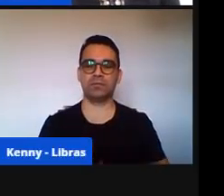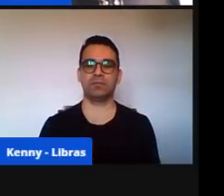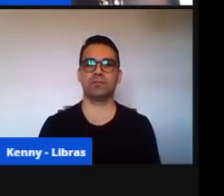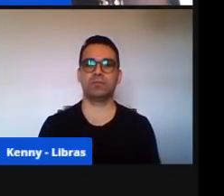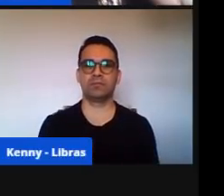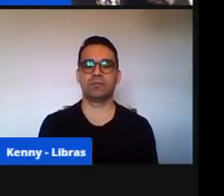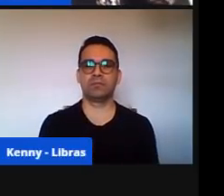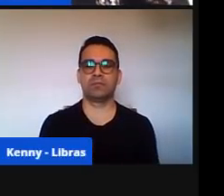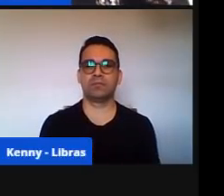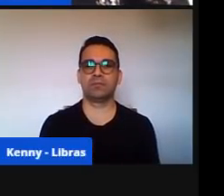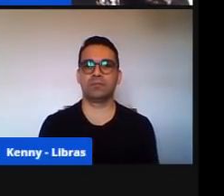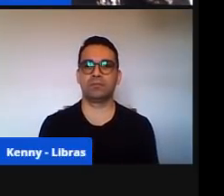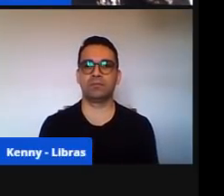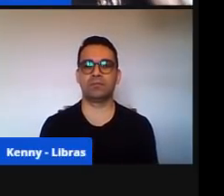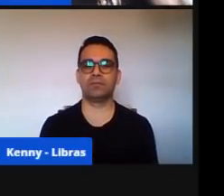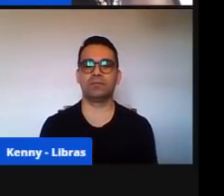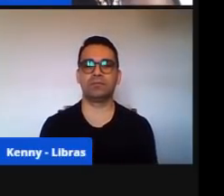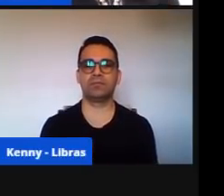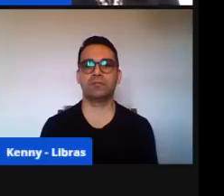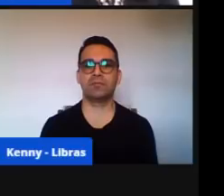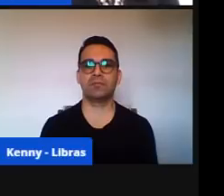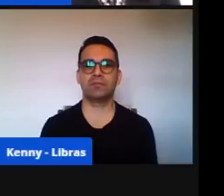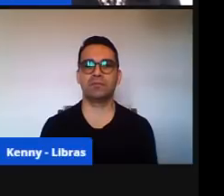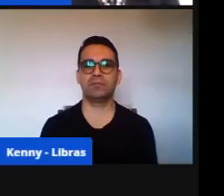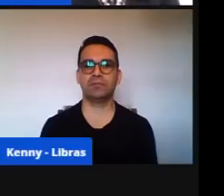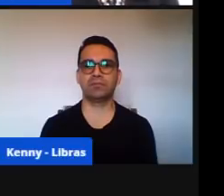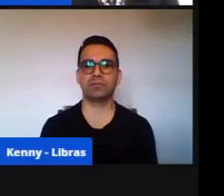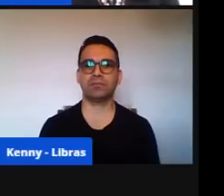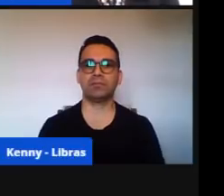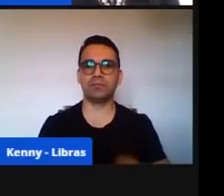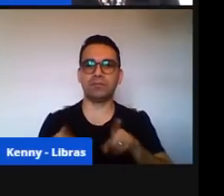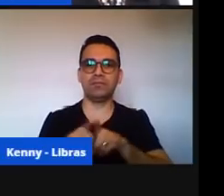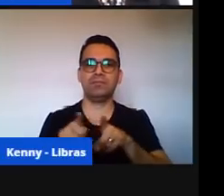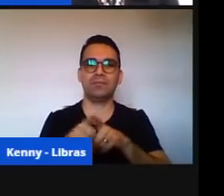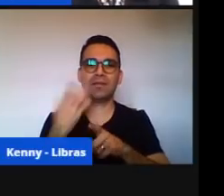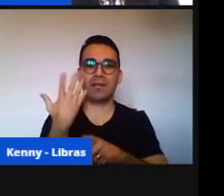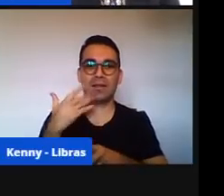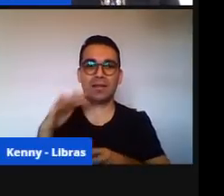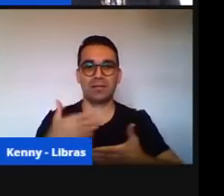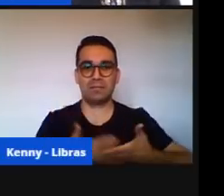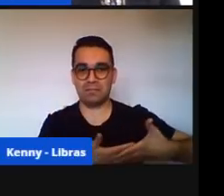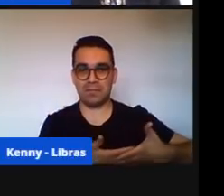Além disso, né, a gente tem as crianças, os bebês, né, que usam mamadeira,